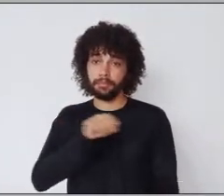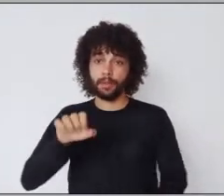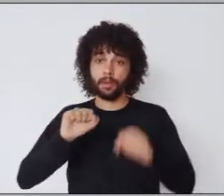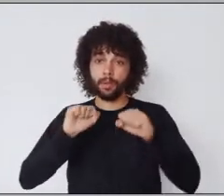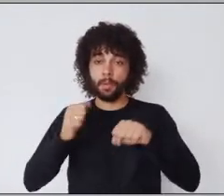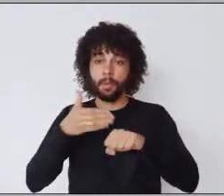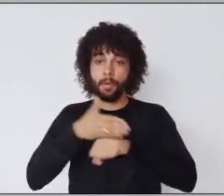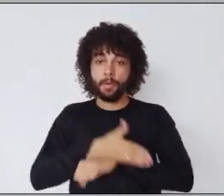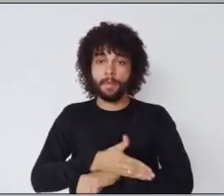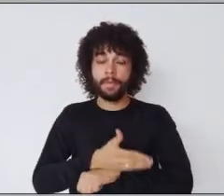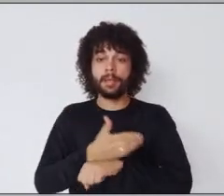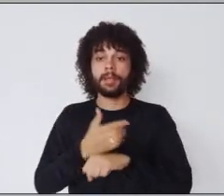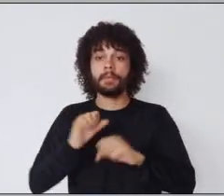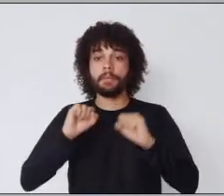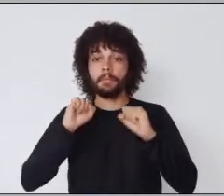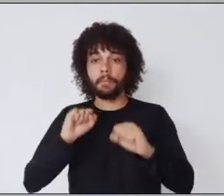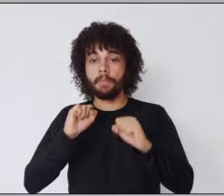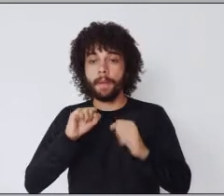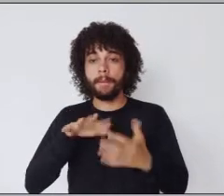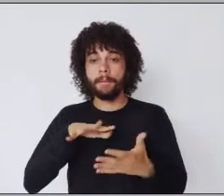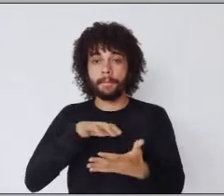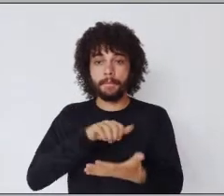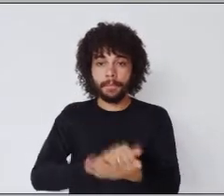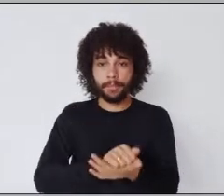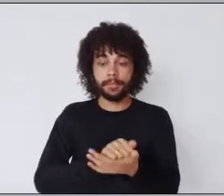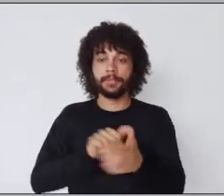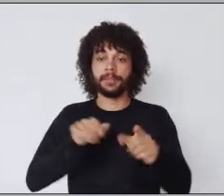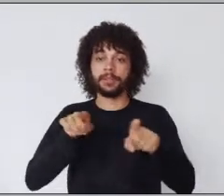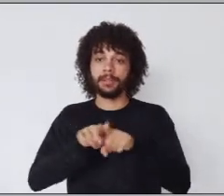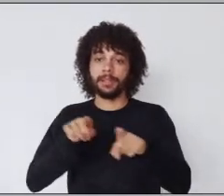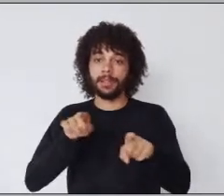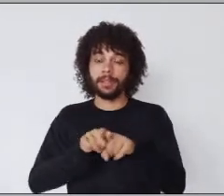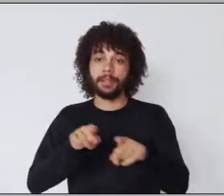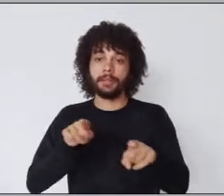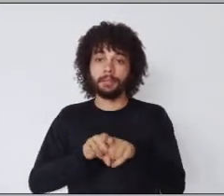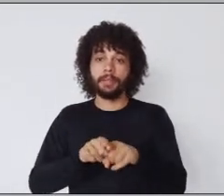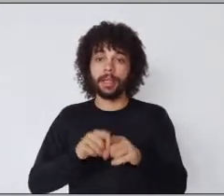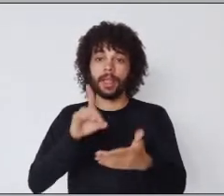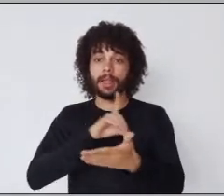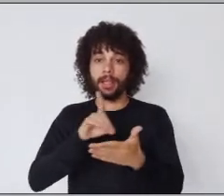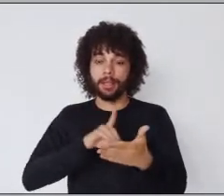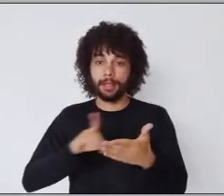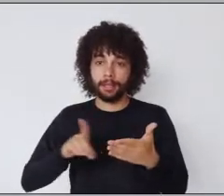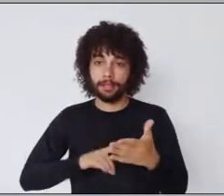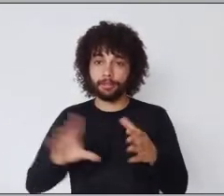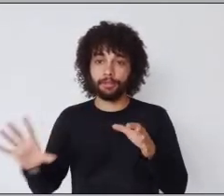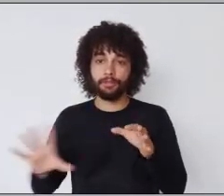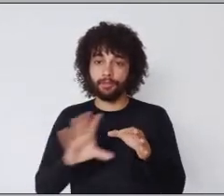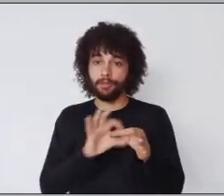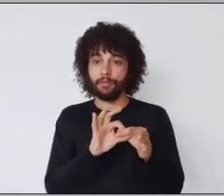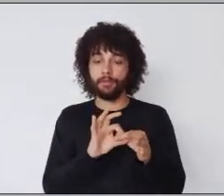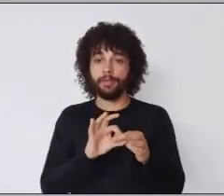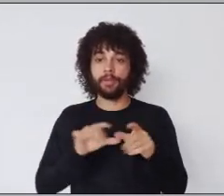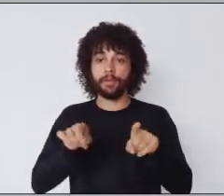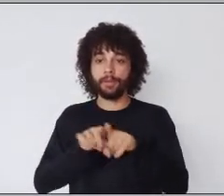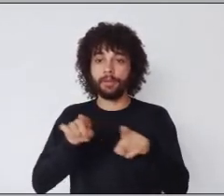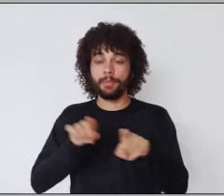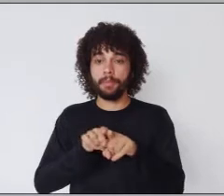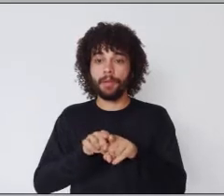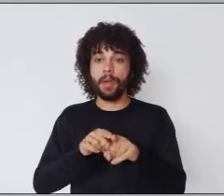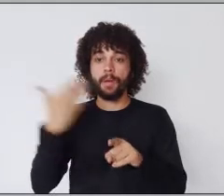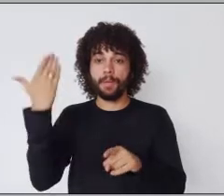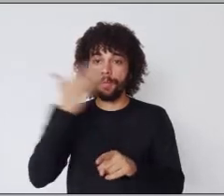onde você, aluno, poderá acessar para realizar matrícula, emitir declarações de vínculo, comprovante de matrícula e visualizar